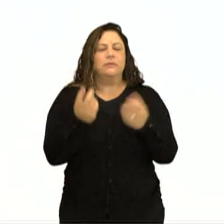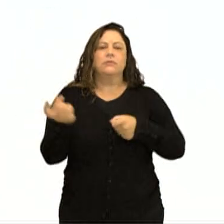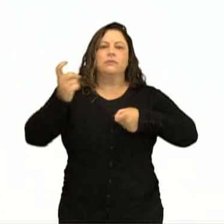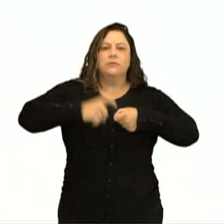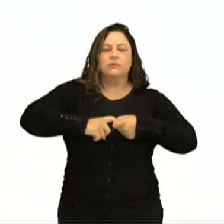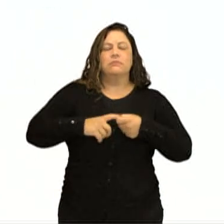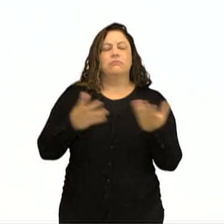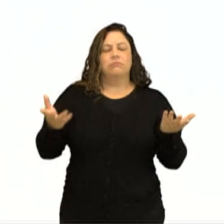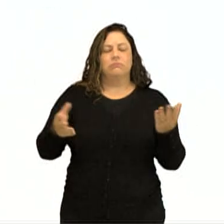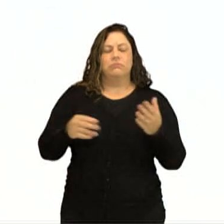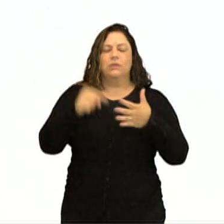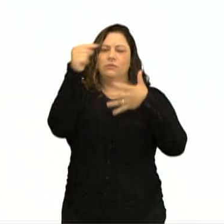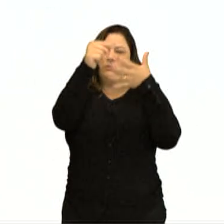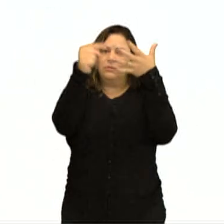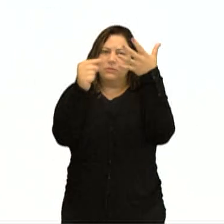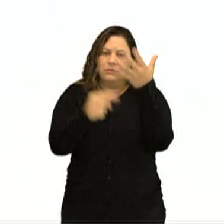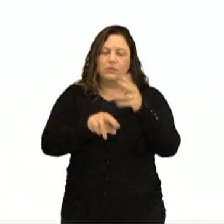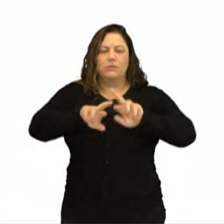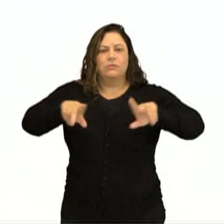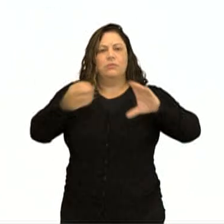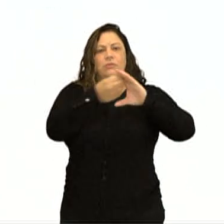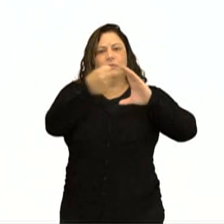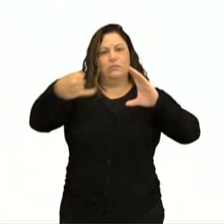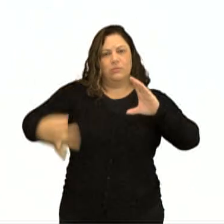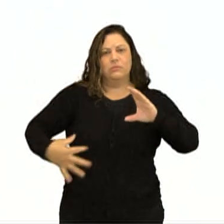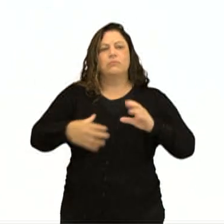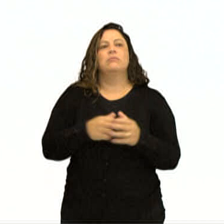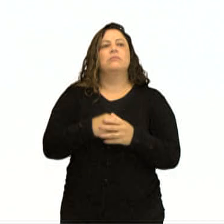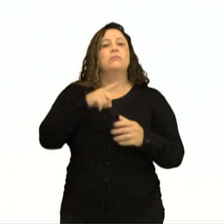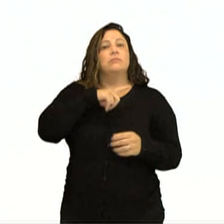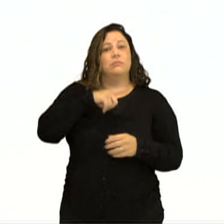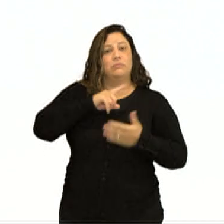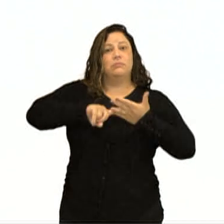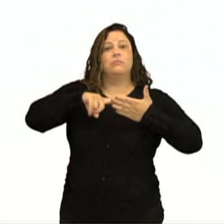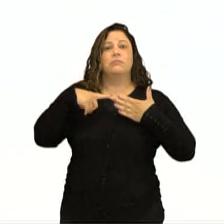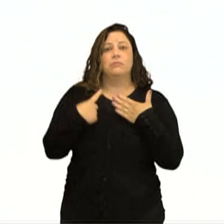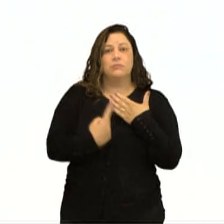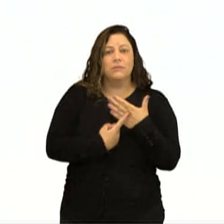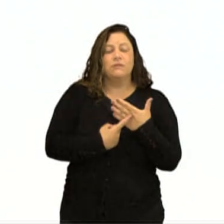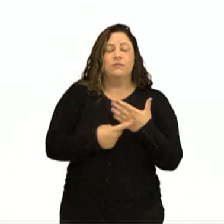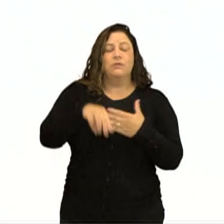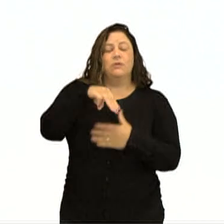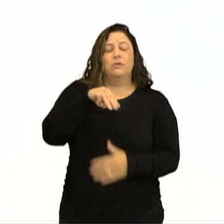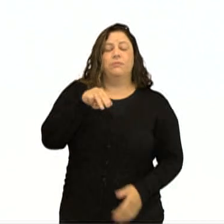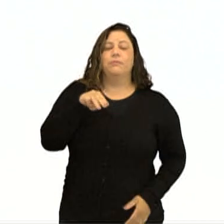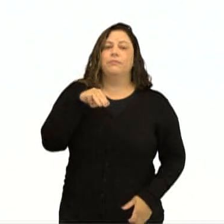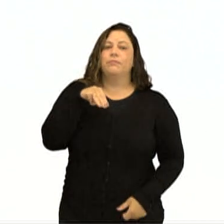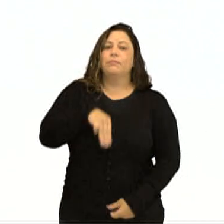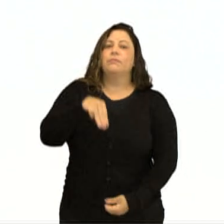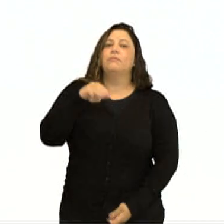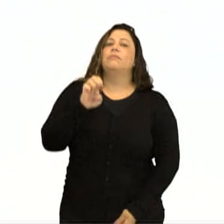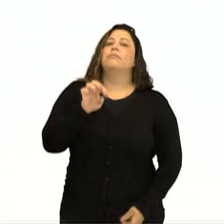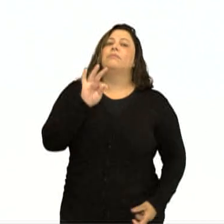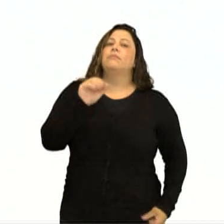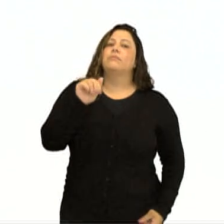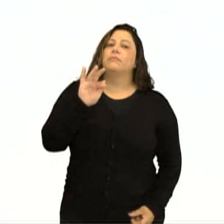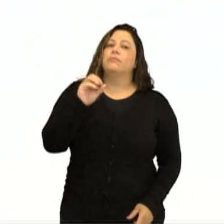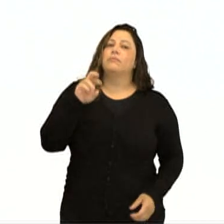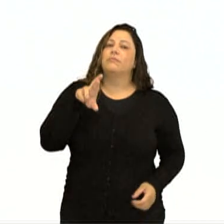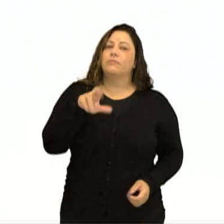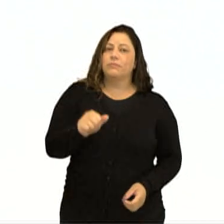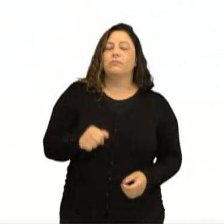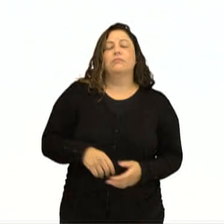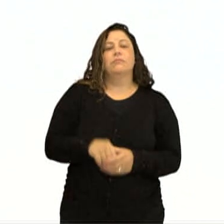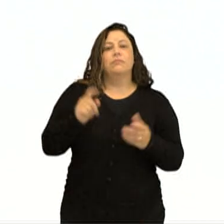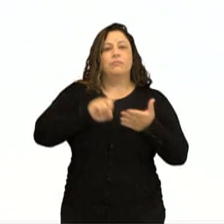com elementos que dividem uma característica, nós temos a figura de linguagem chamada metáfora. Vejamos a definição. É